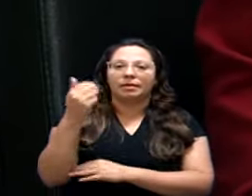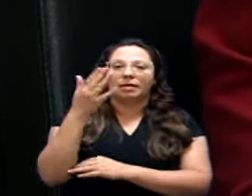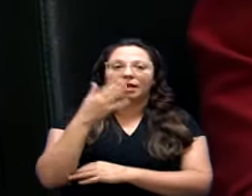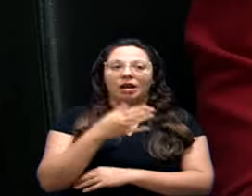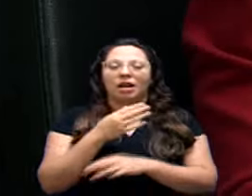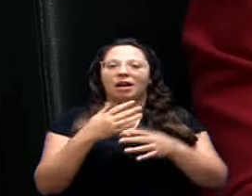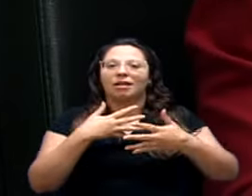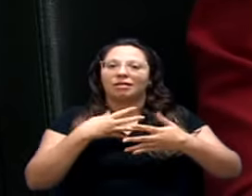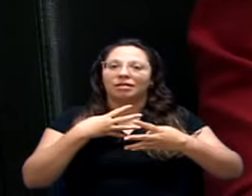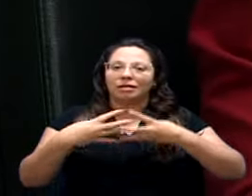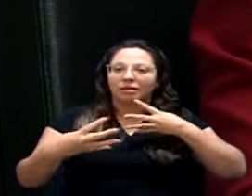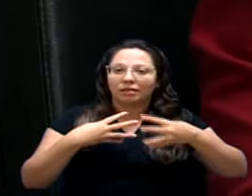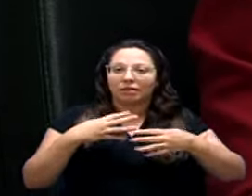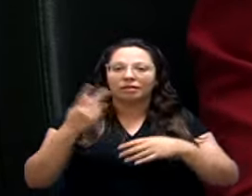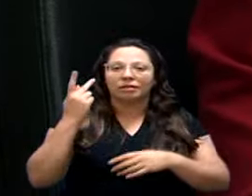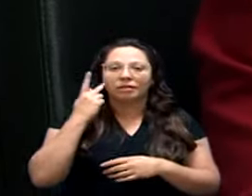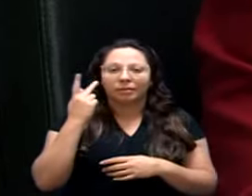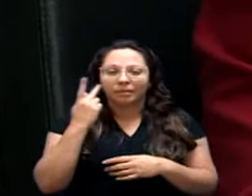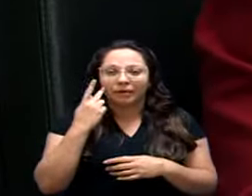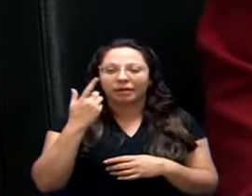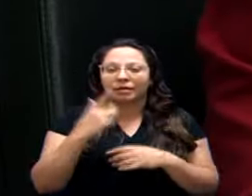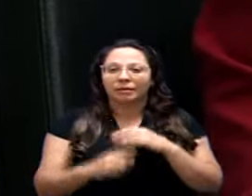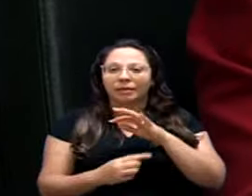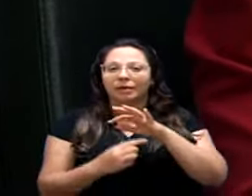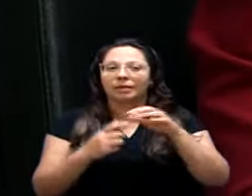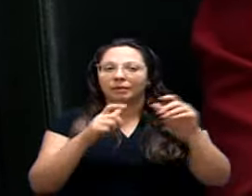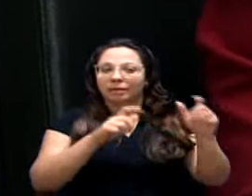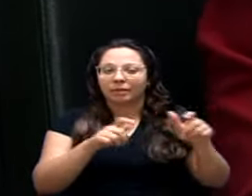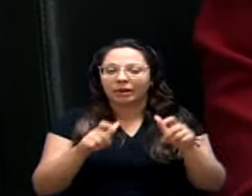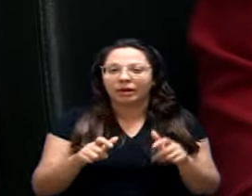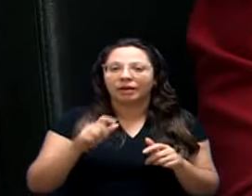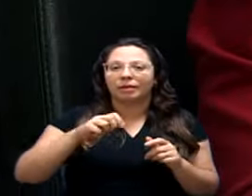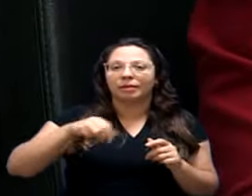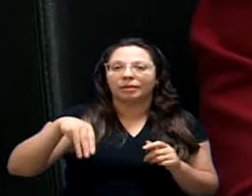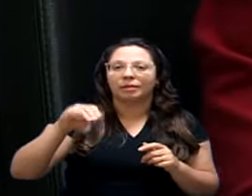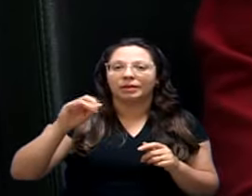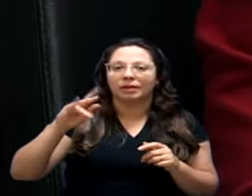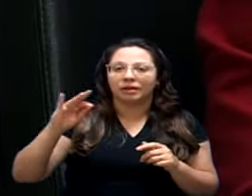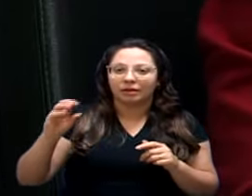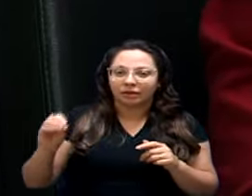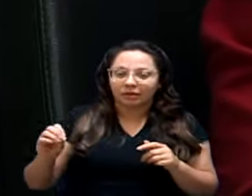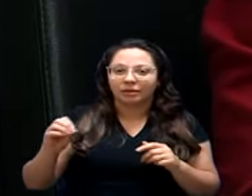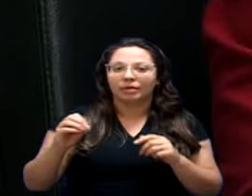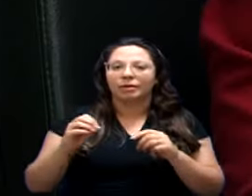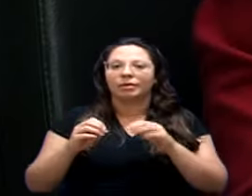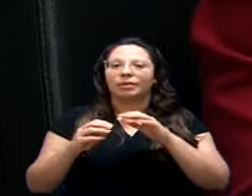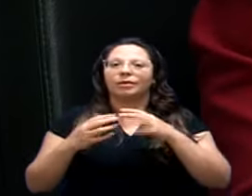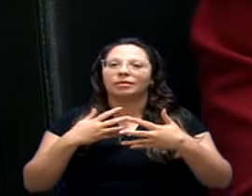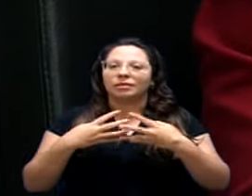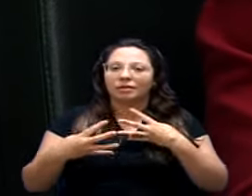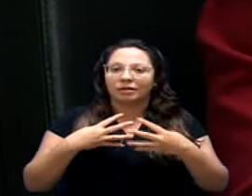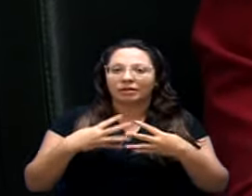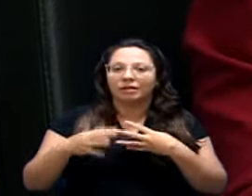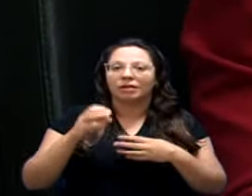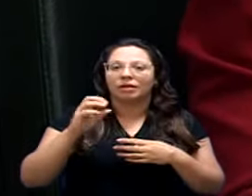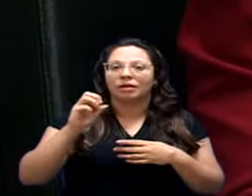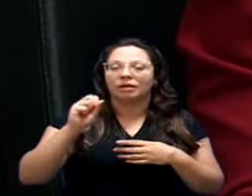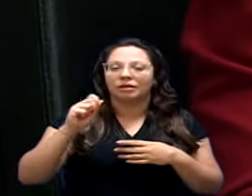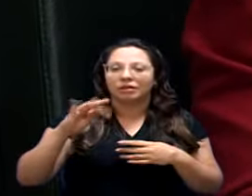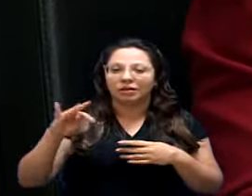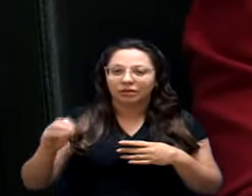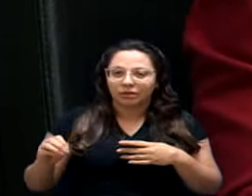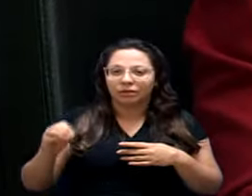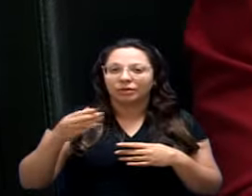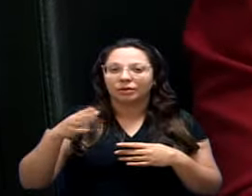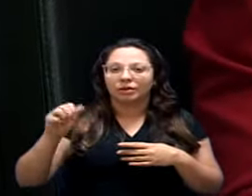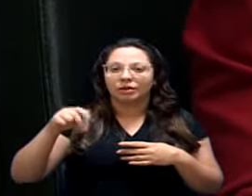bairro Mineirão terminal Santo Antônio a as intervenções que a gente vai